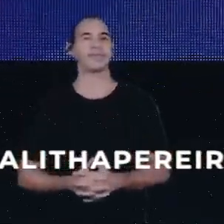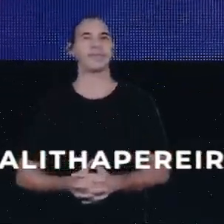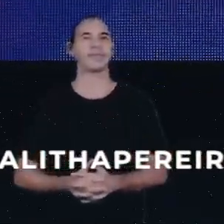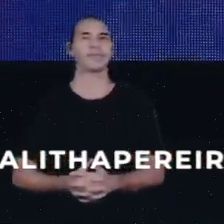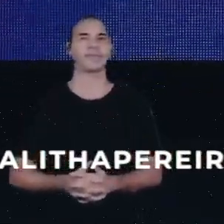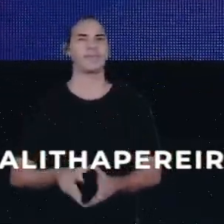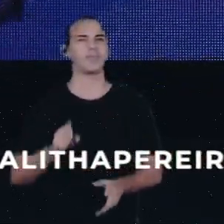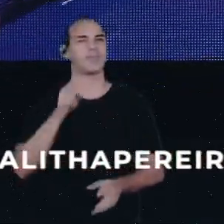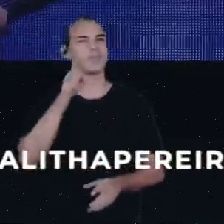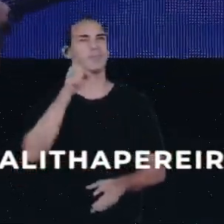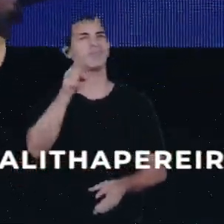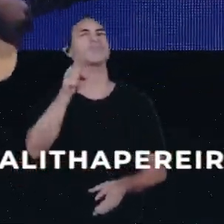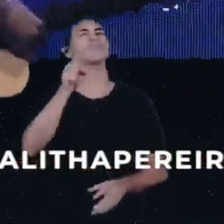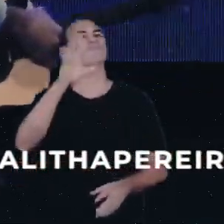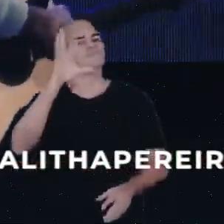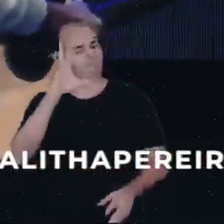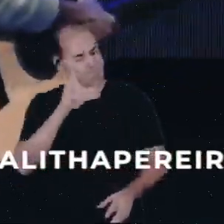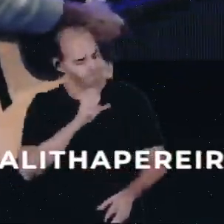Você é amado.